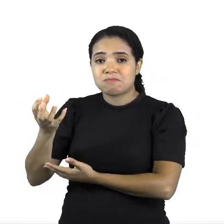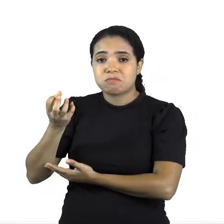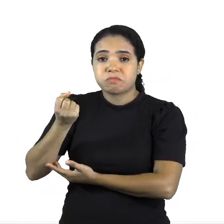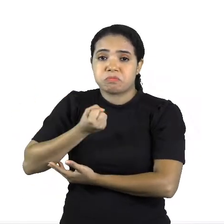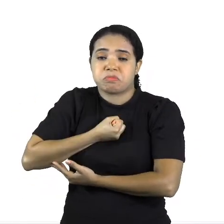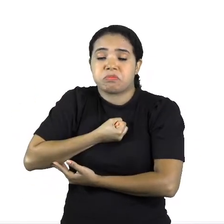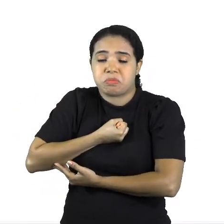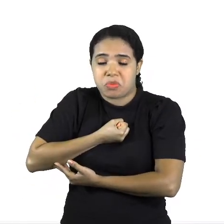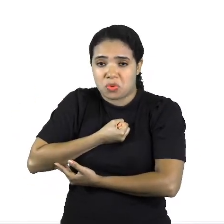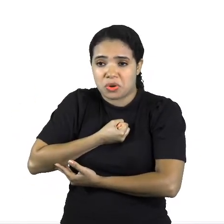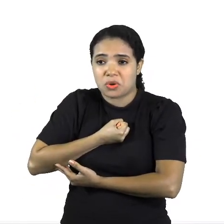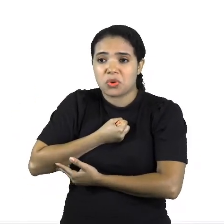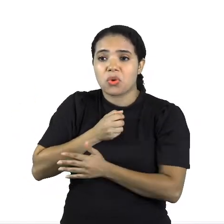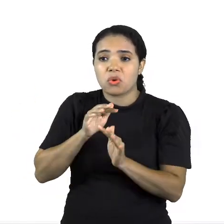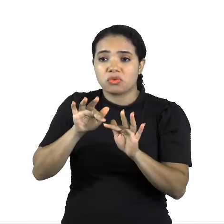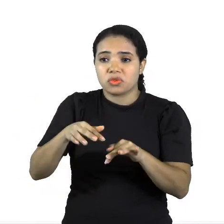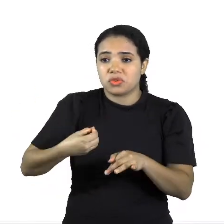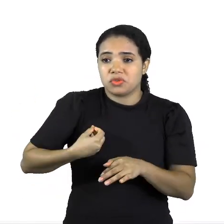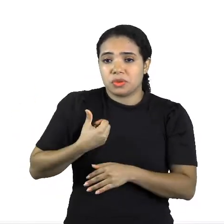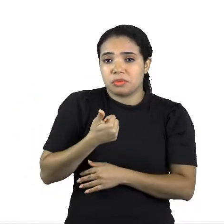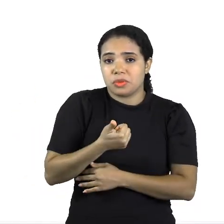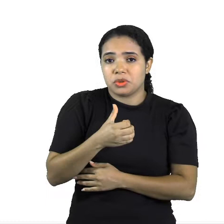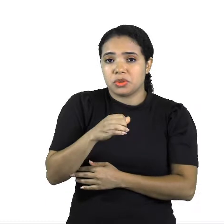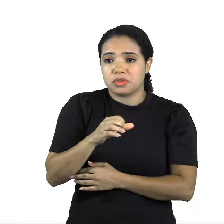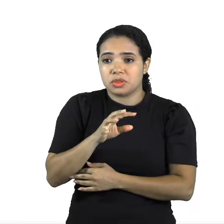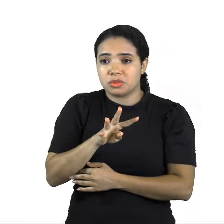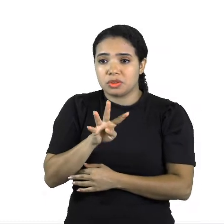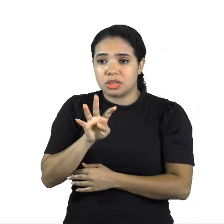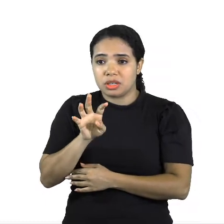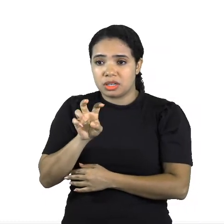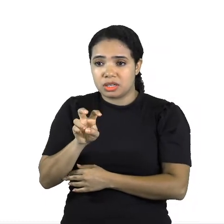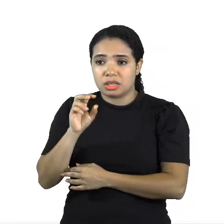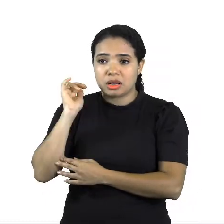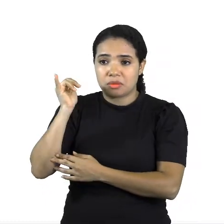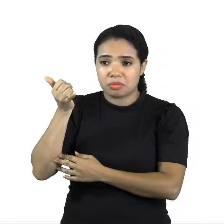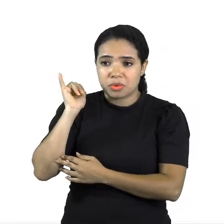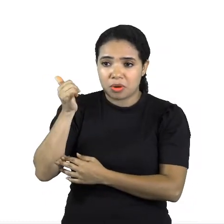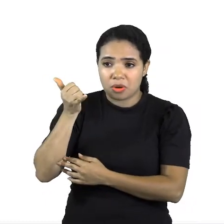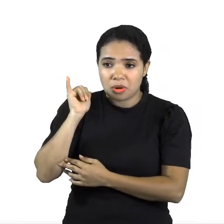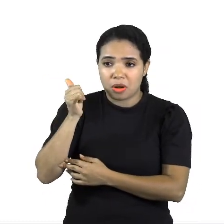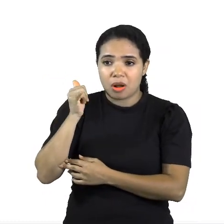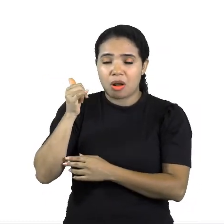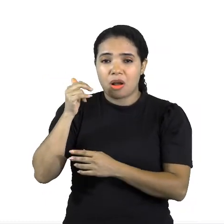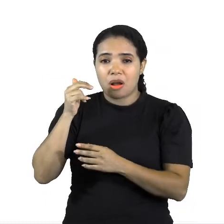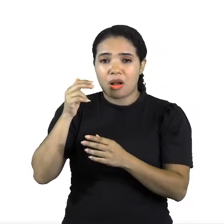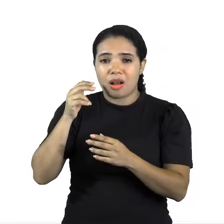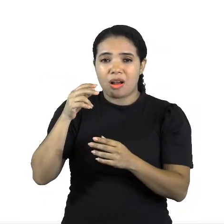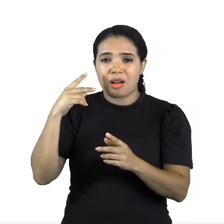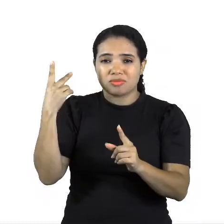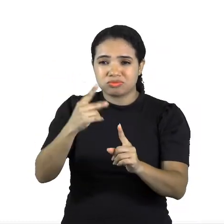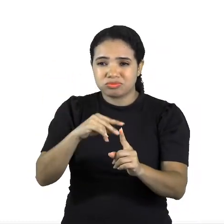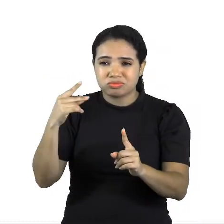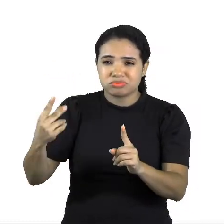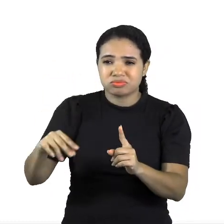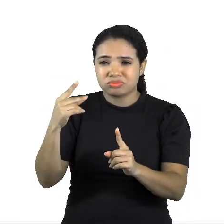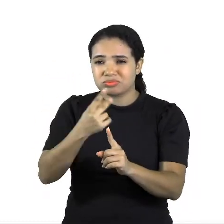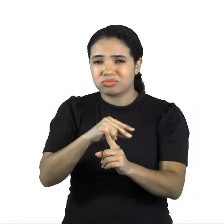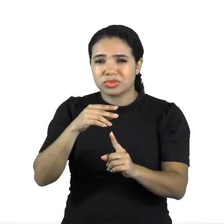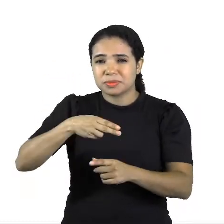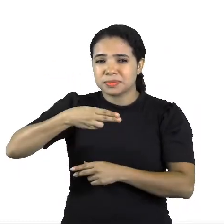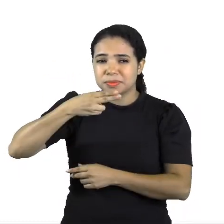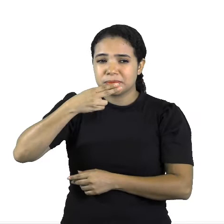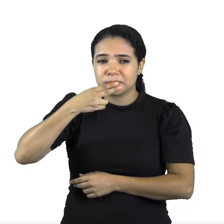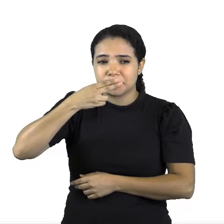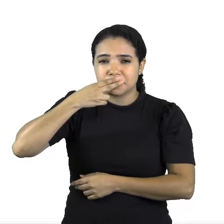em 1945, ela narrou as agruras da perseguição nazista aos judeus em um diário